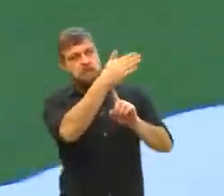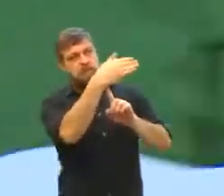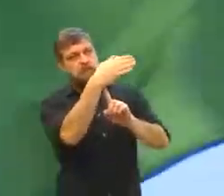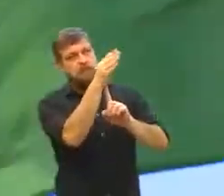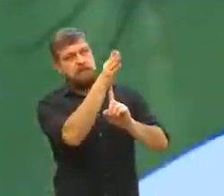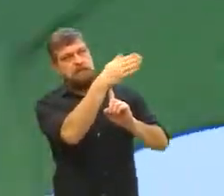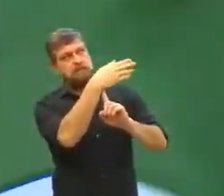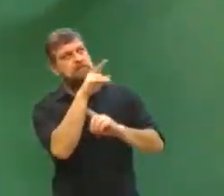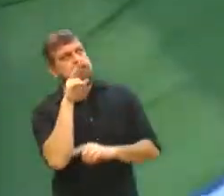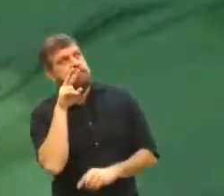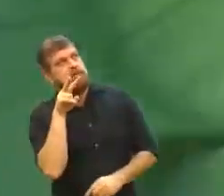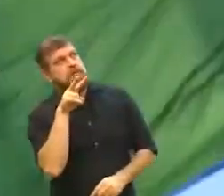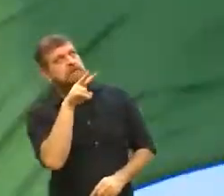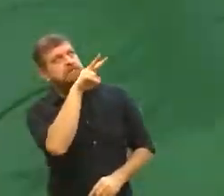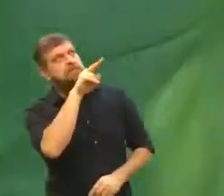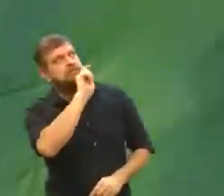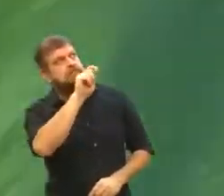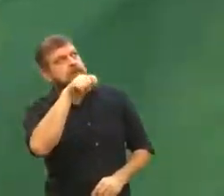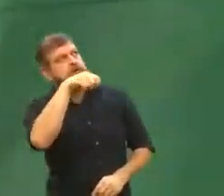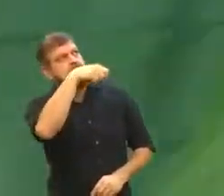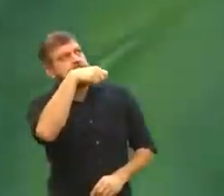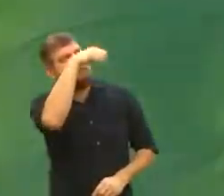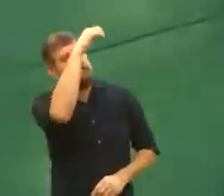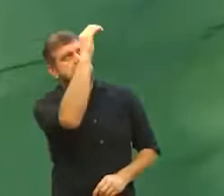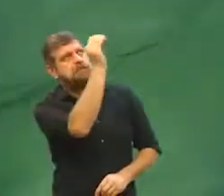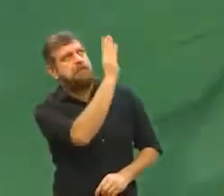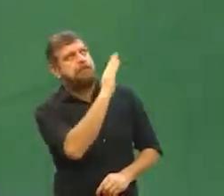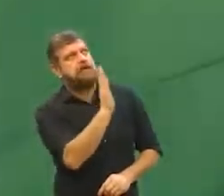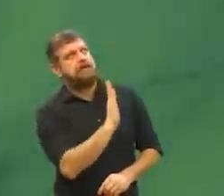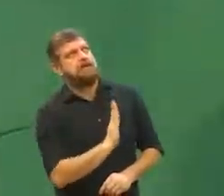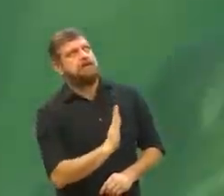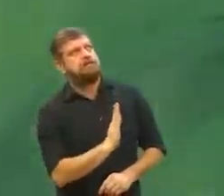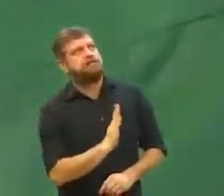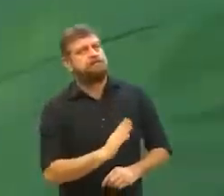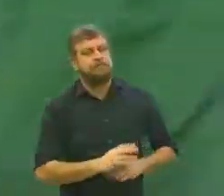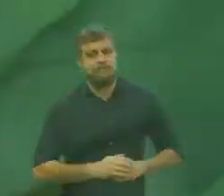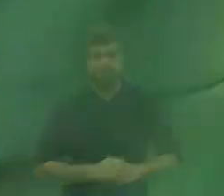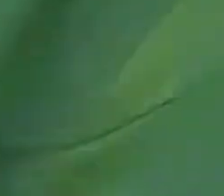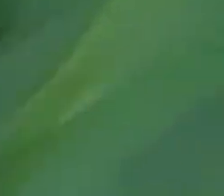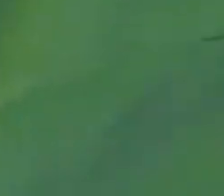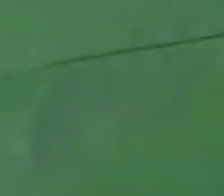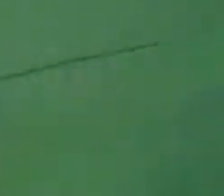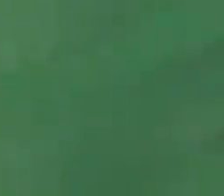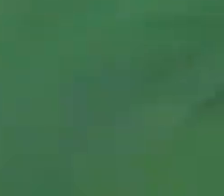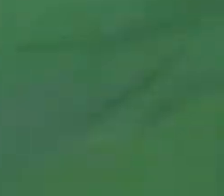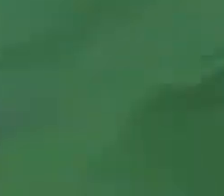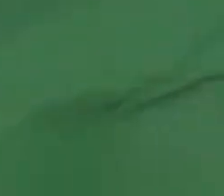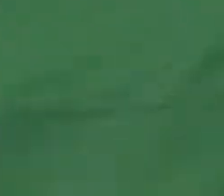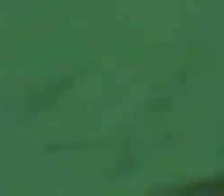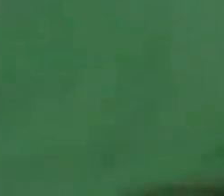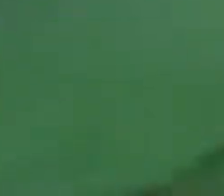patriota olhando esse esse símbolo maior do nosso país que a Bandeira Nacional